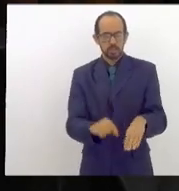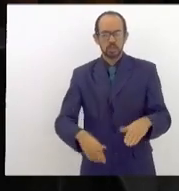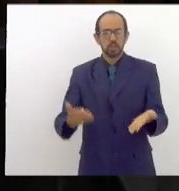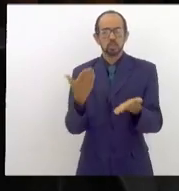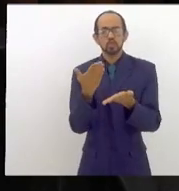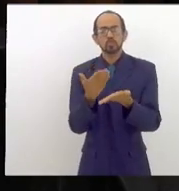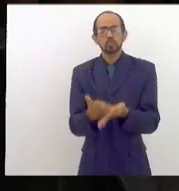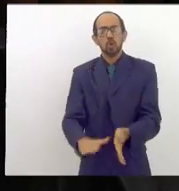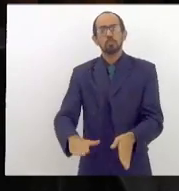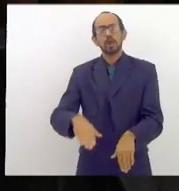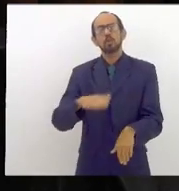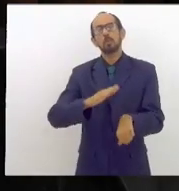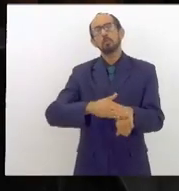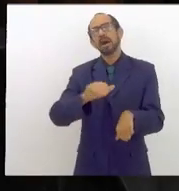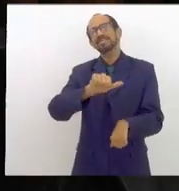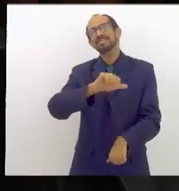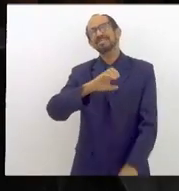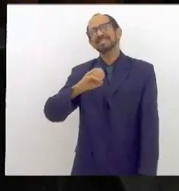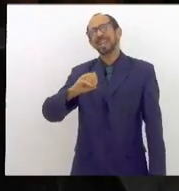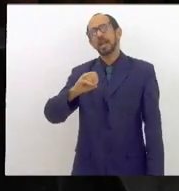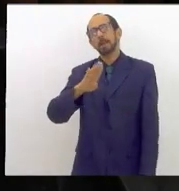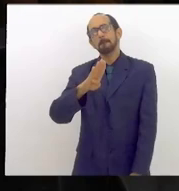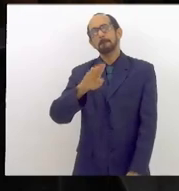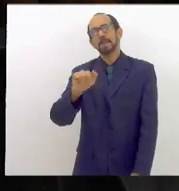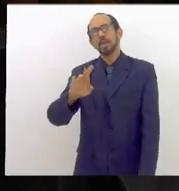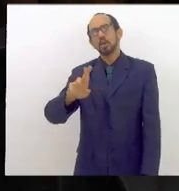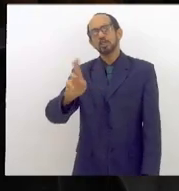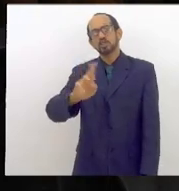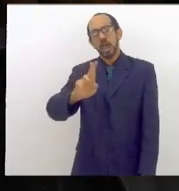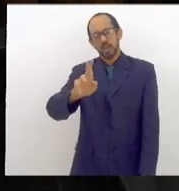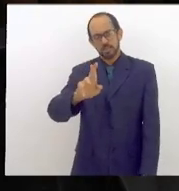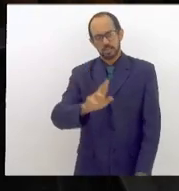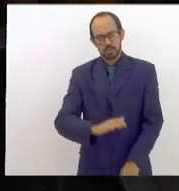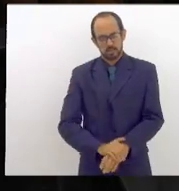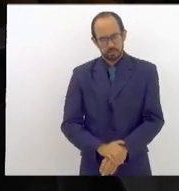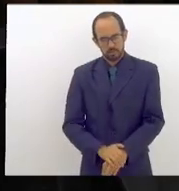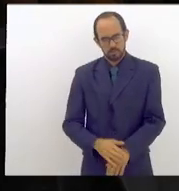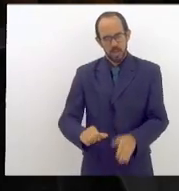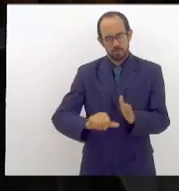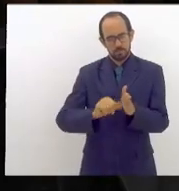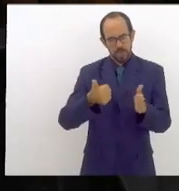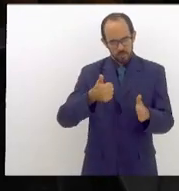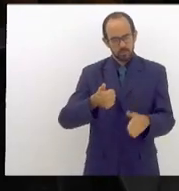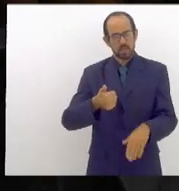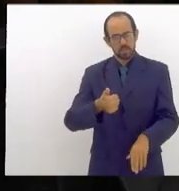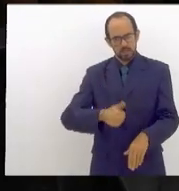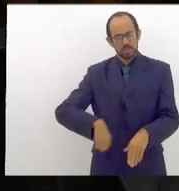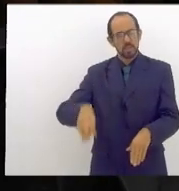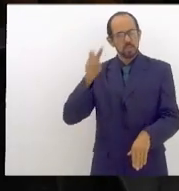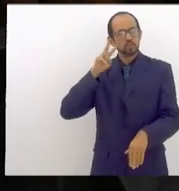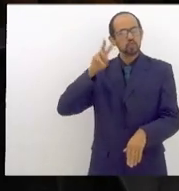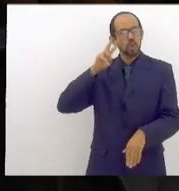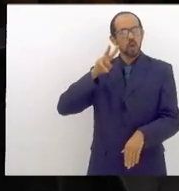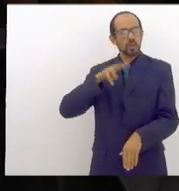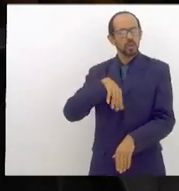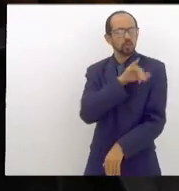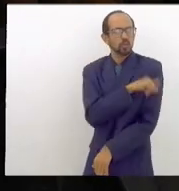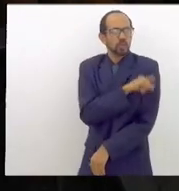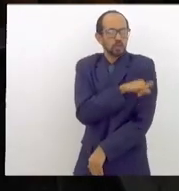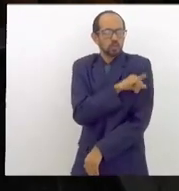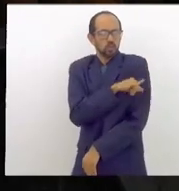100 bilhões de reais pela primeira vez na história do Rio de Janeiro o orçamento que